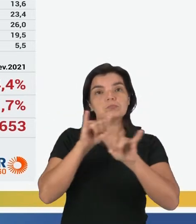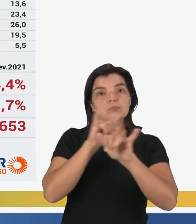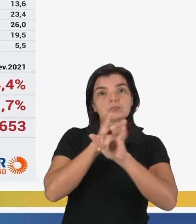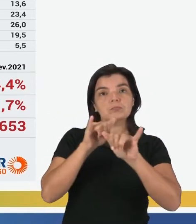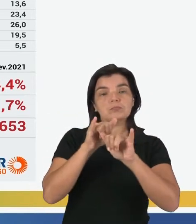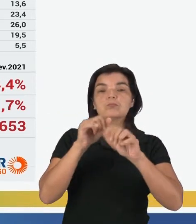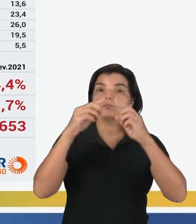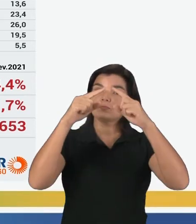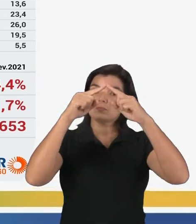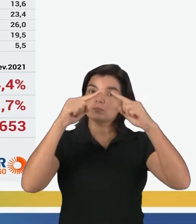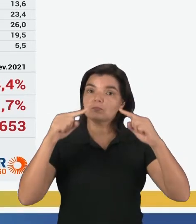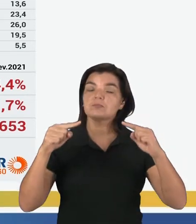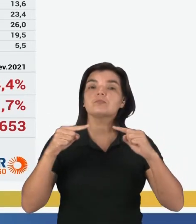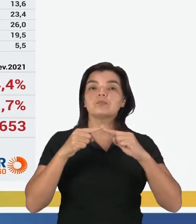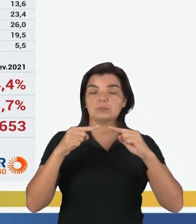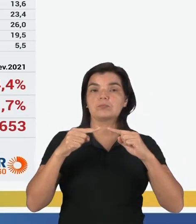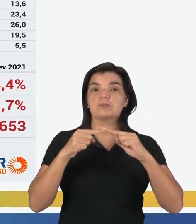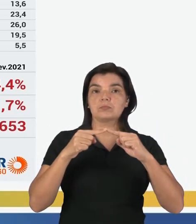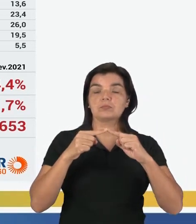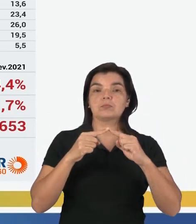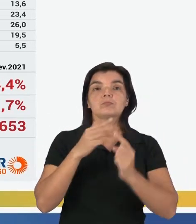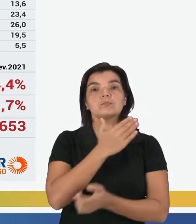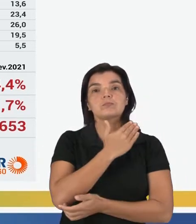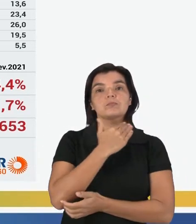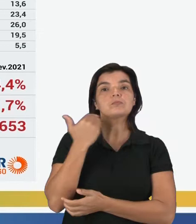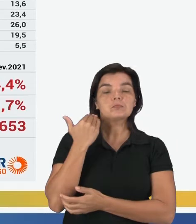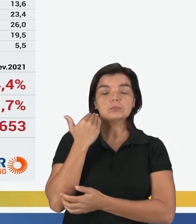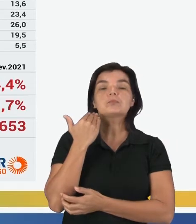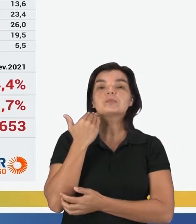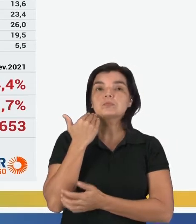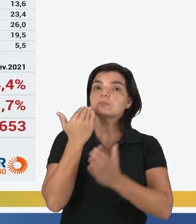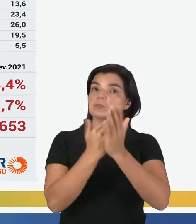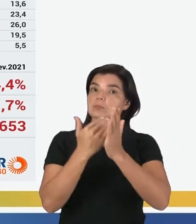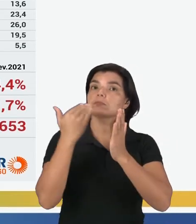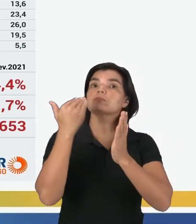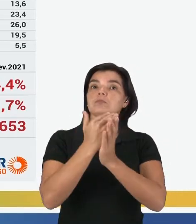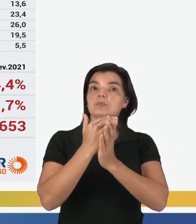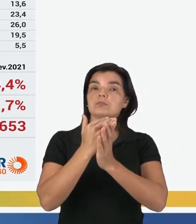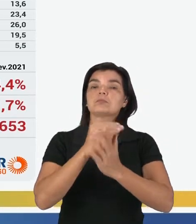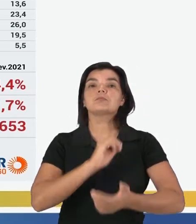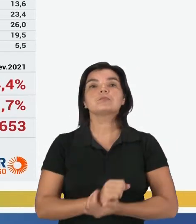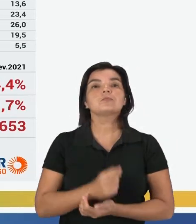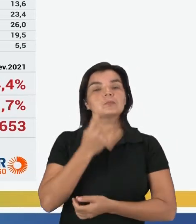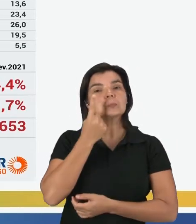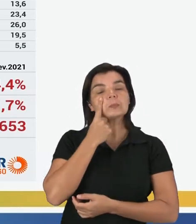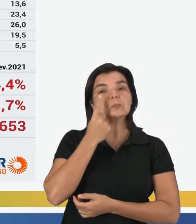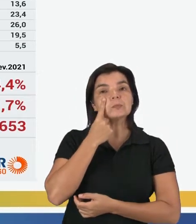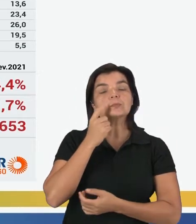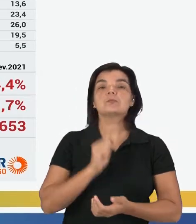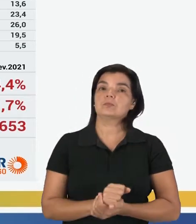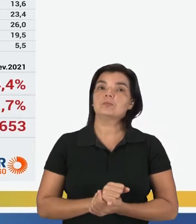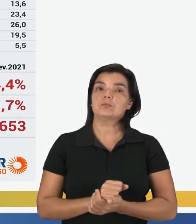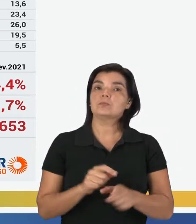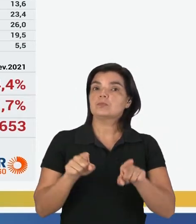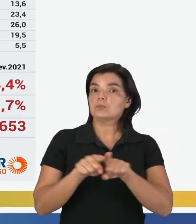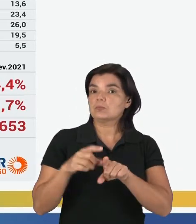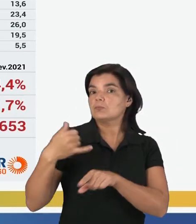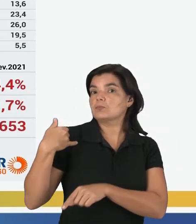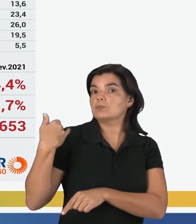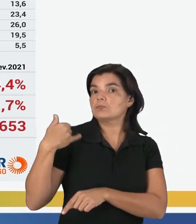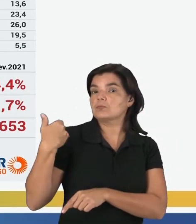de pirâmide, é que estão a mortalidade maior, né? Então você vai verificar aí que na faixa